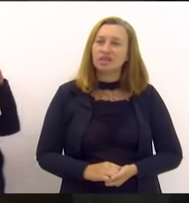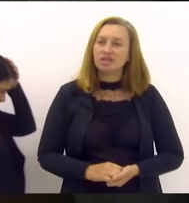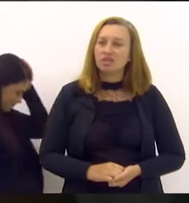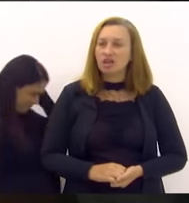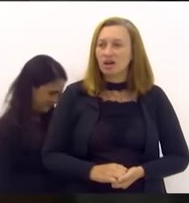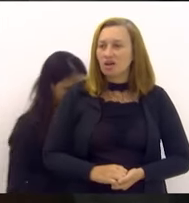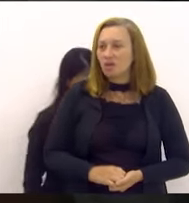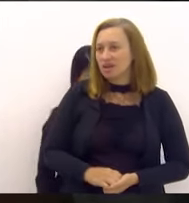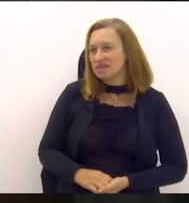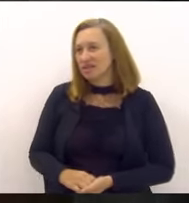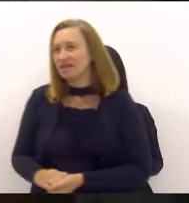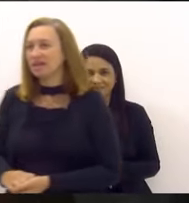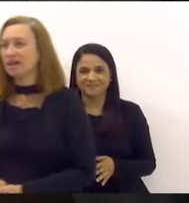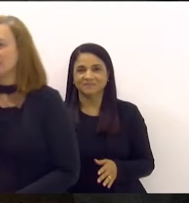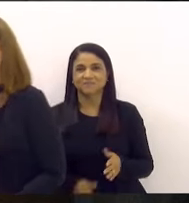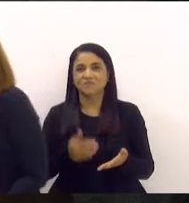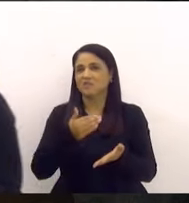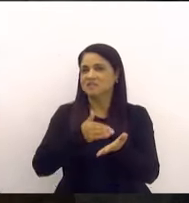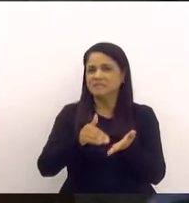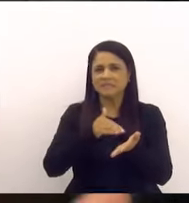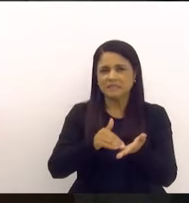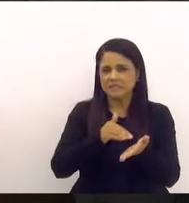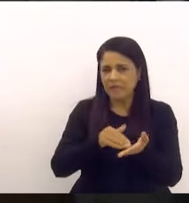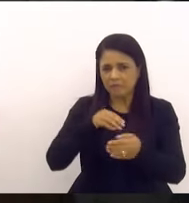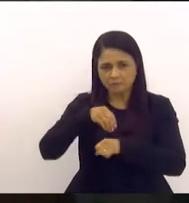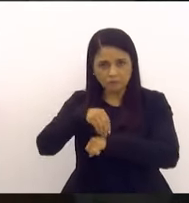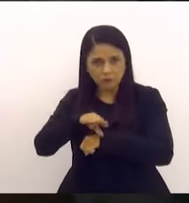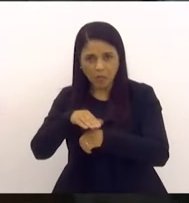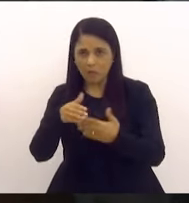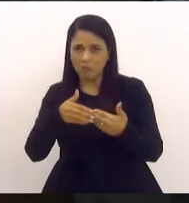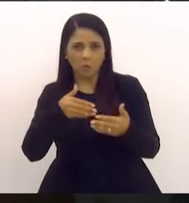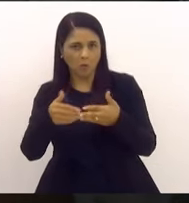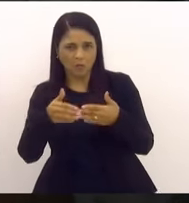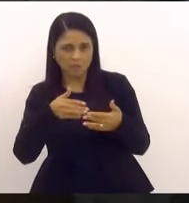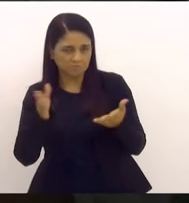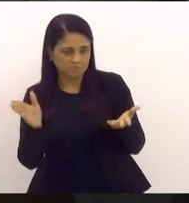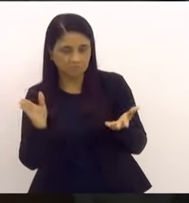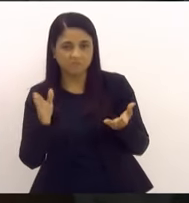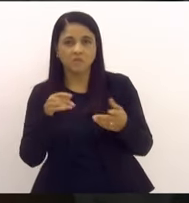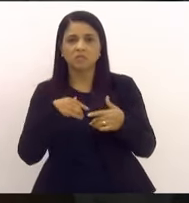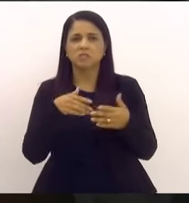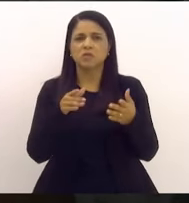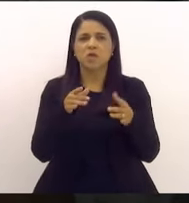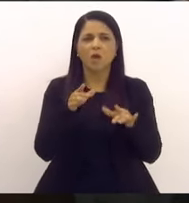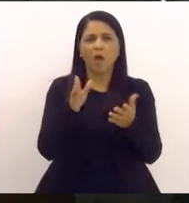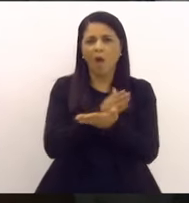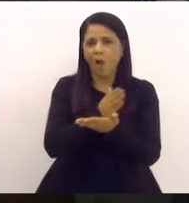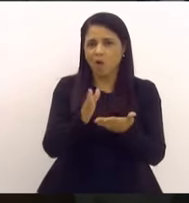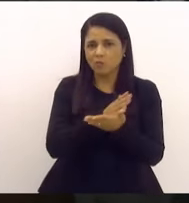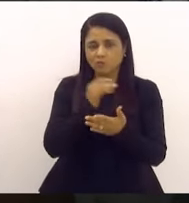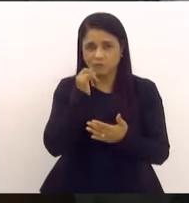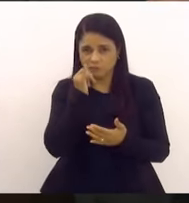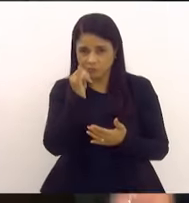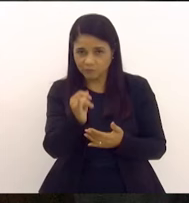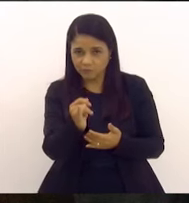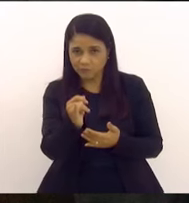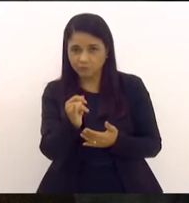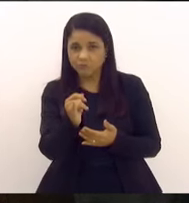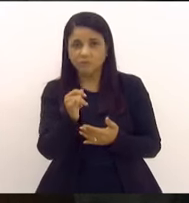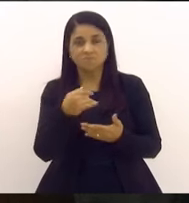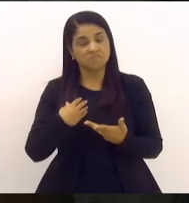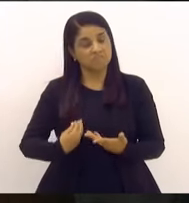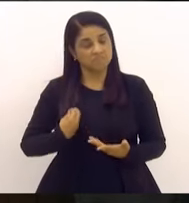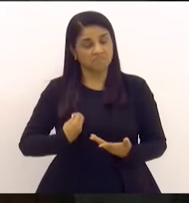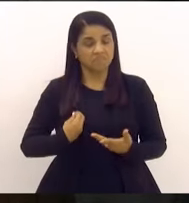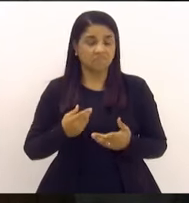entender. Se a alteração foi, como dito aqui anteriormente por alguns, casuística, faz parte da